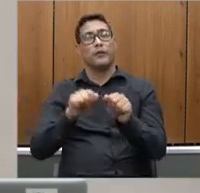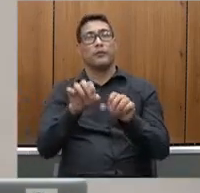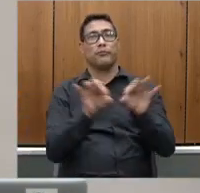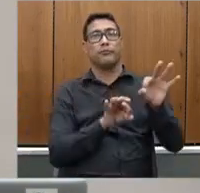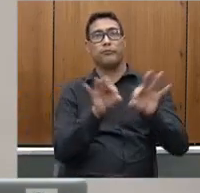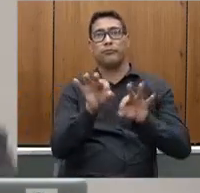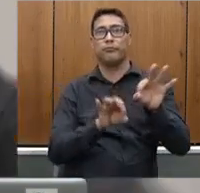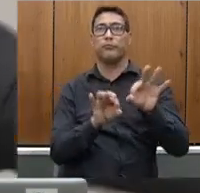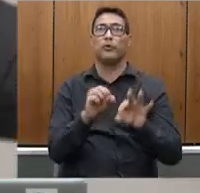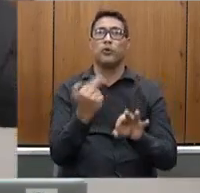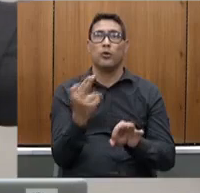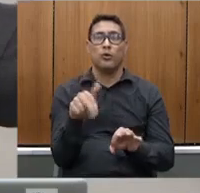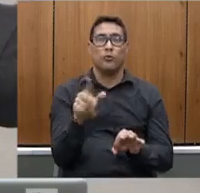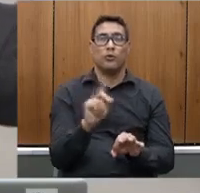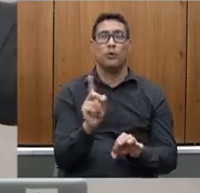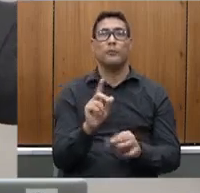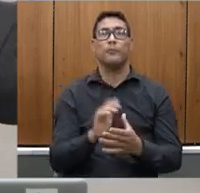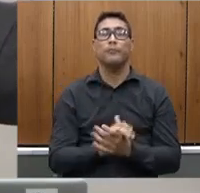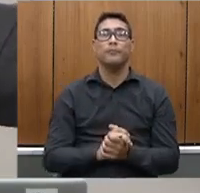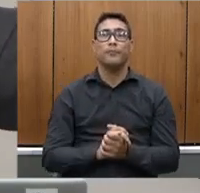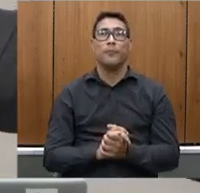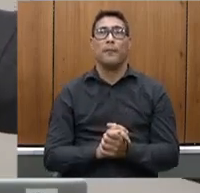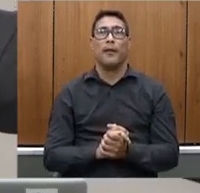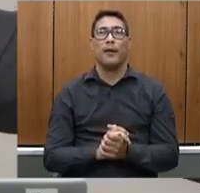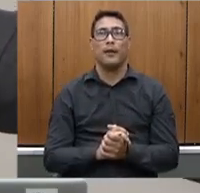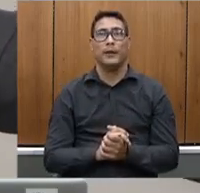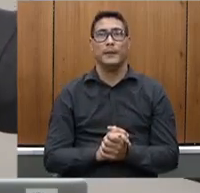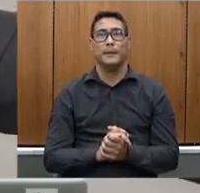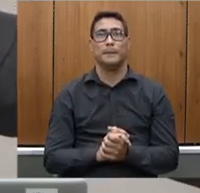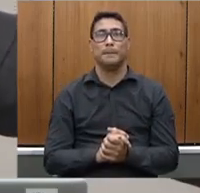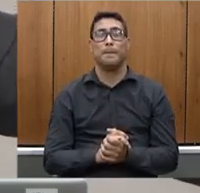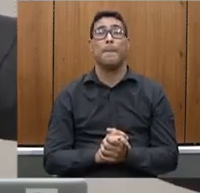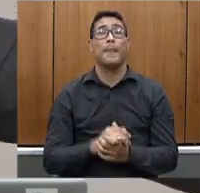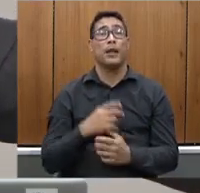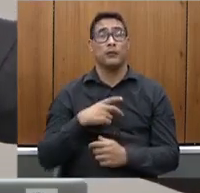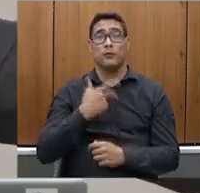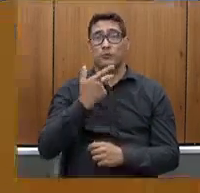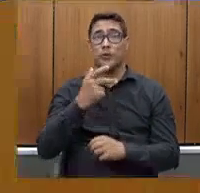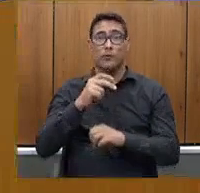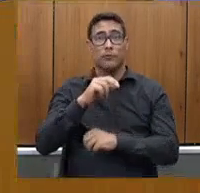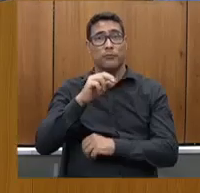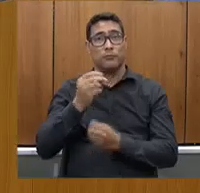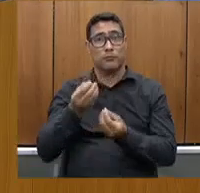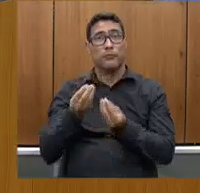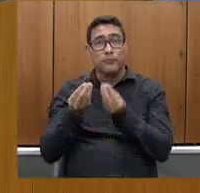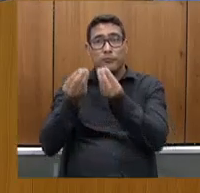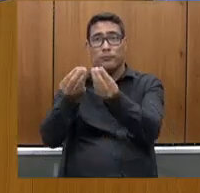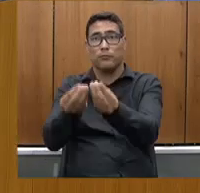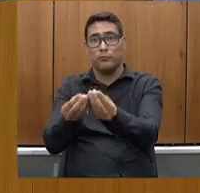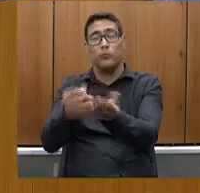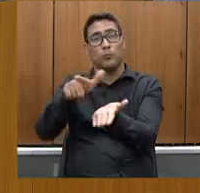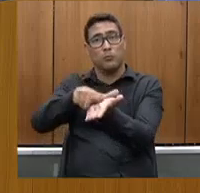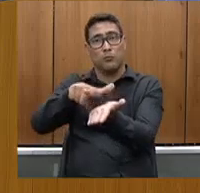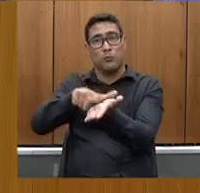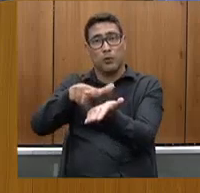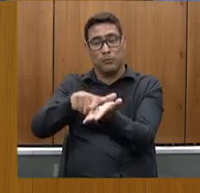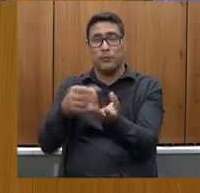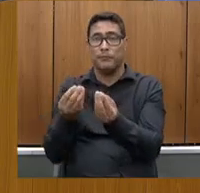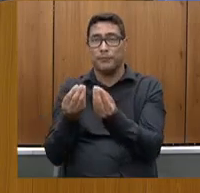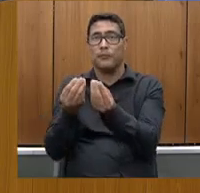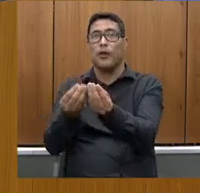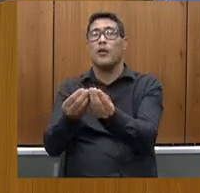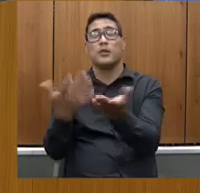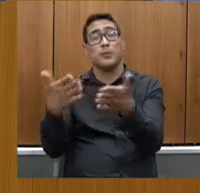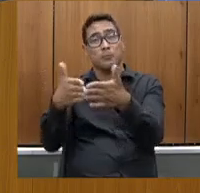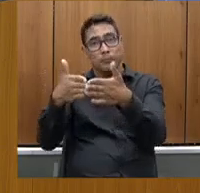O Flagrante ou não então eu tô passando a cópia desses dois um não é pedir de informação é um pedido de